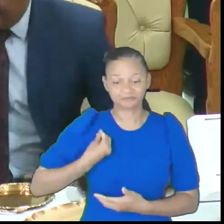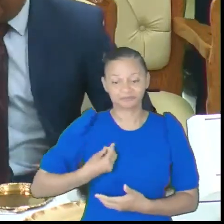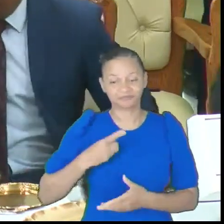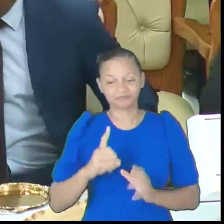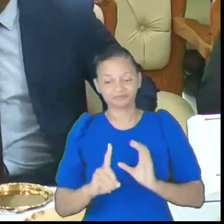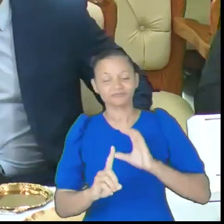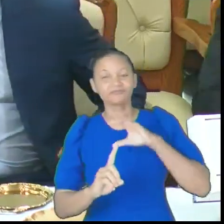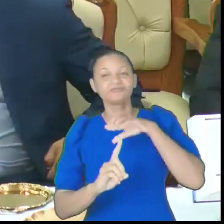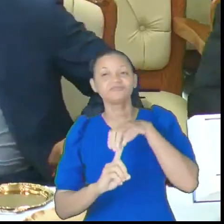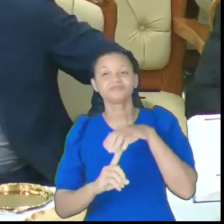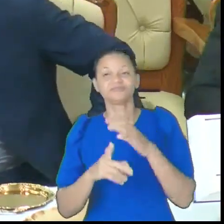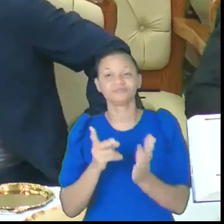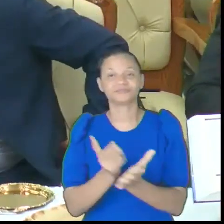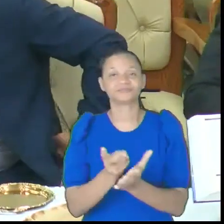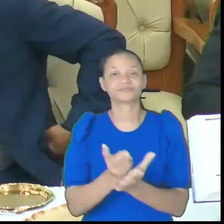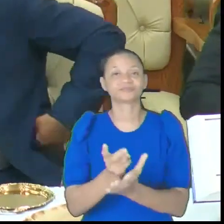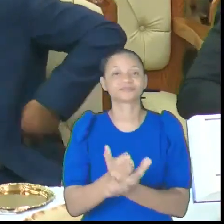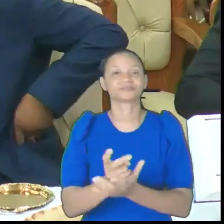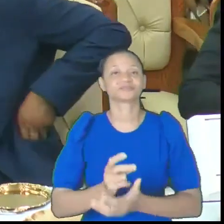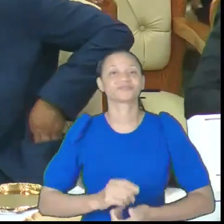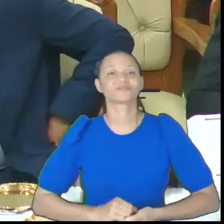sempre.